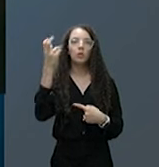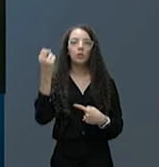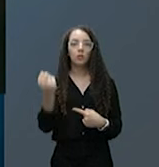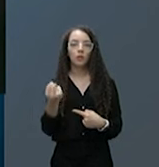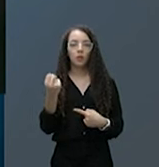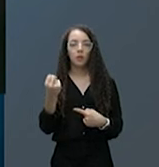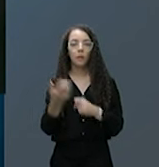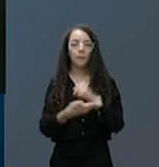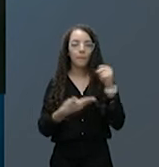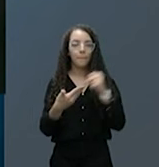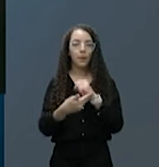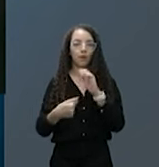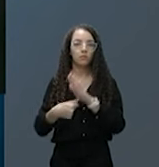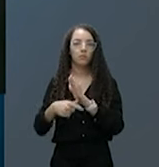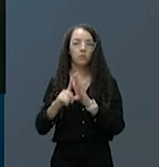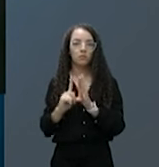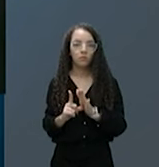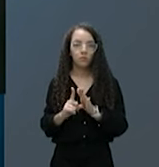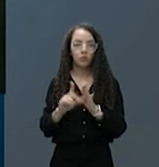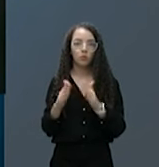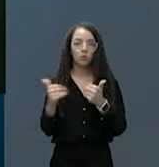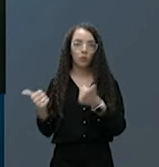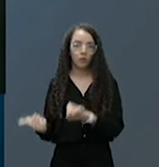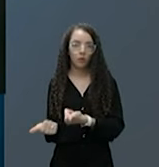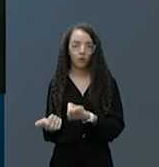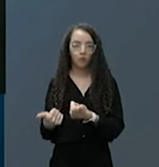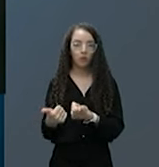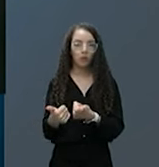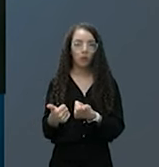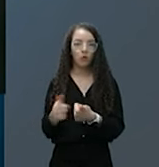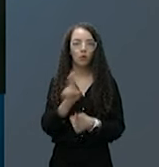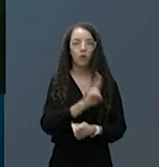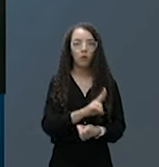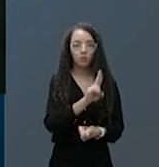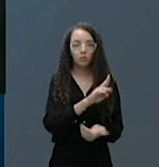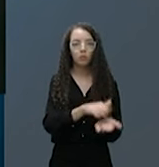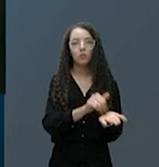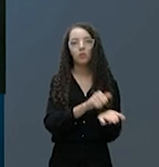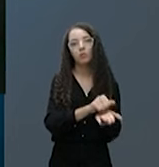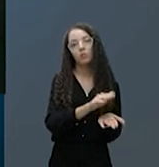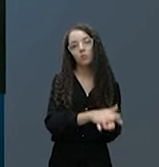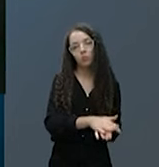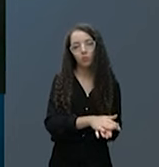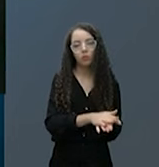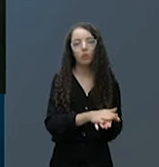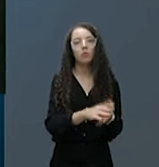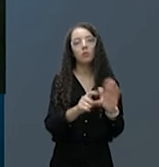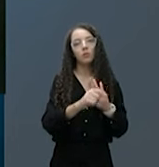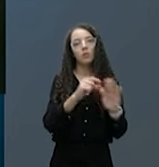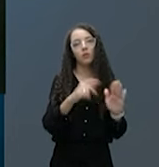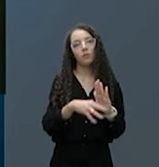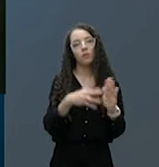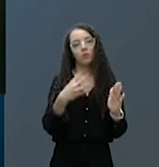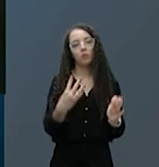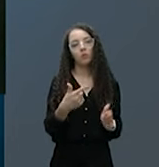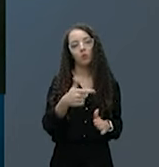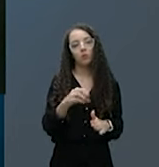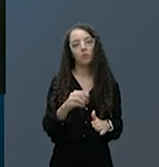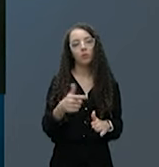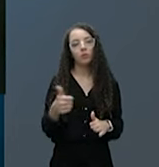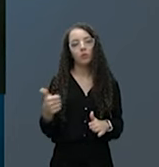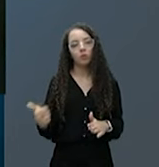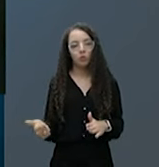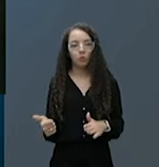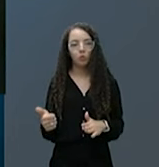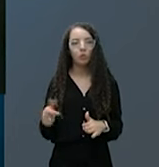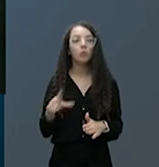qualificado para fins de aplicação da multa prevista no parágrafo 4 de 2021, ressalvados os casos em que a